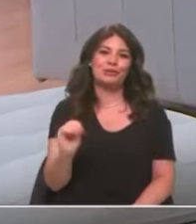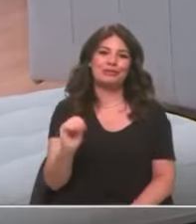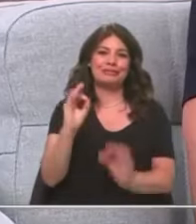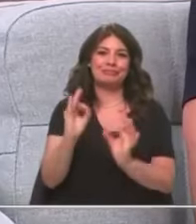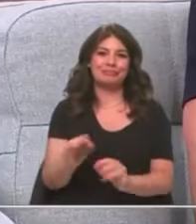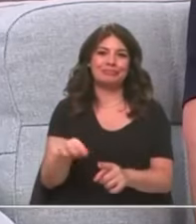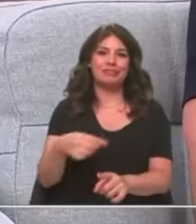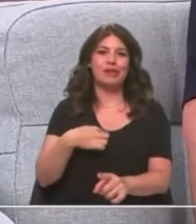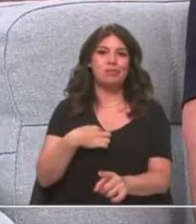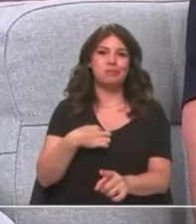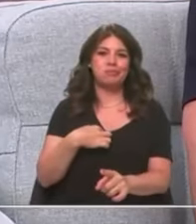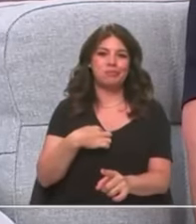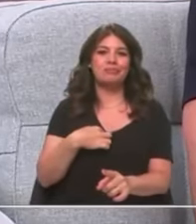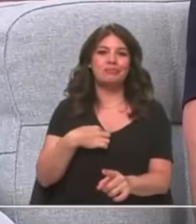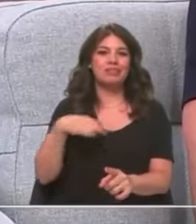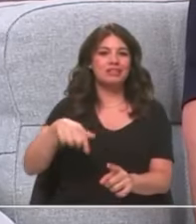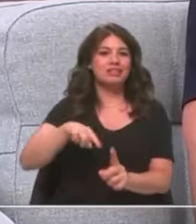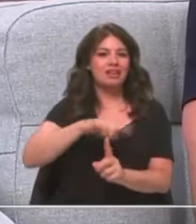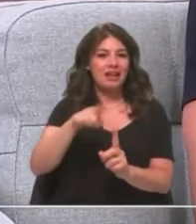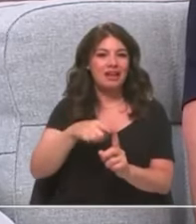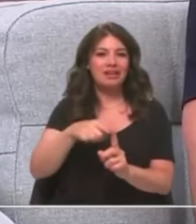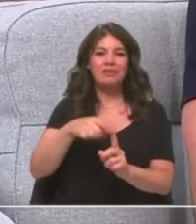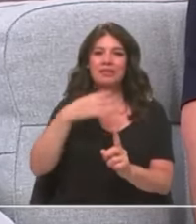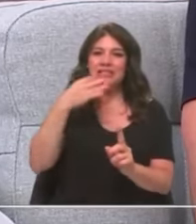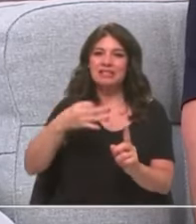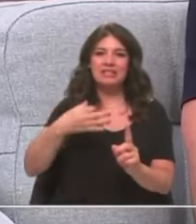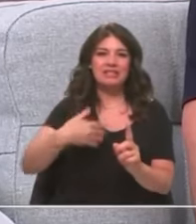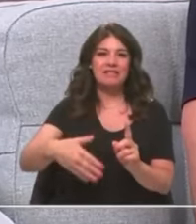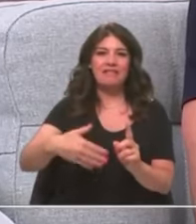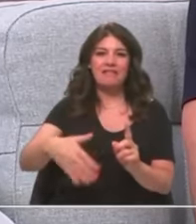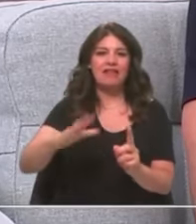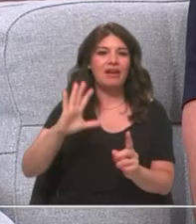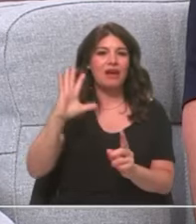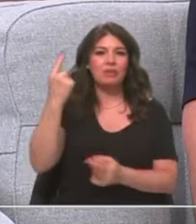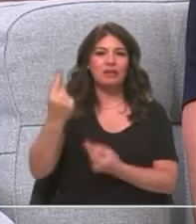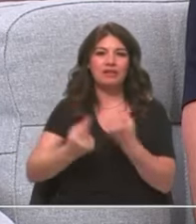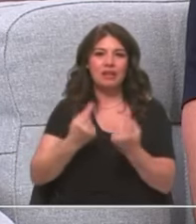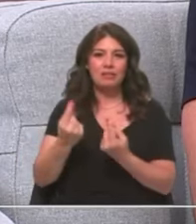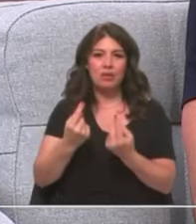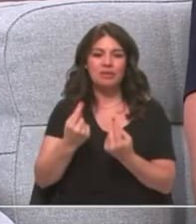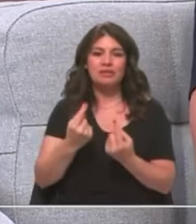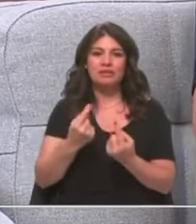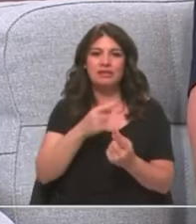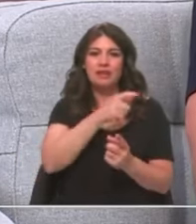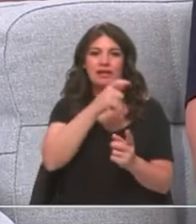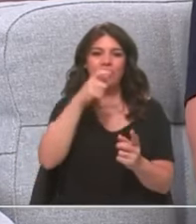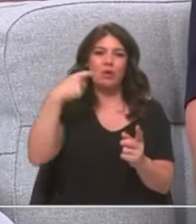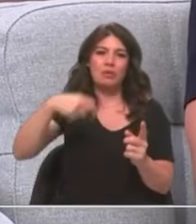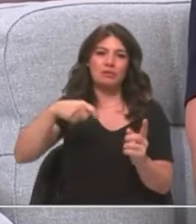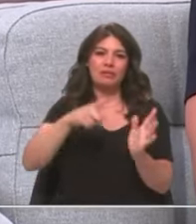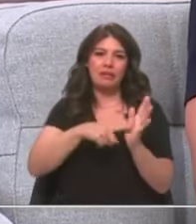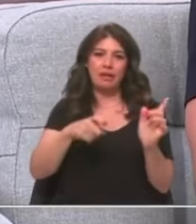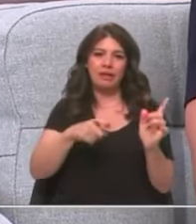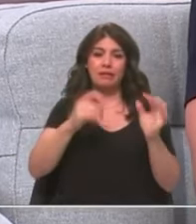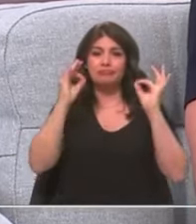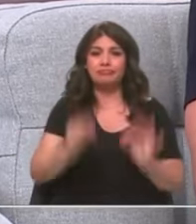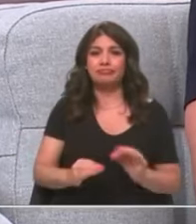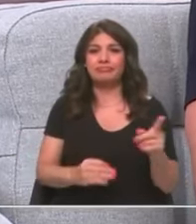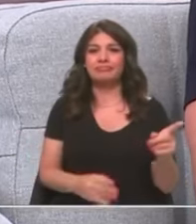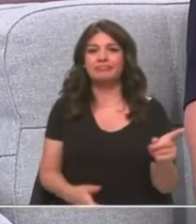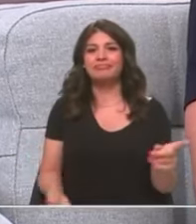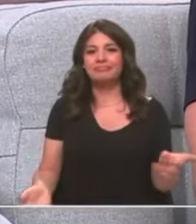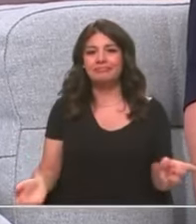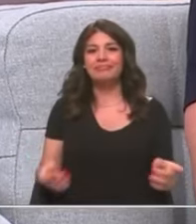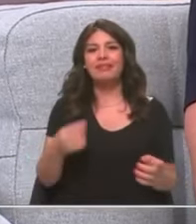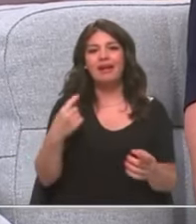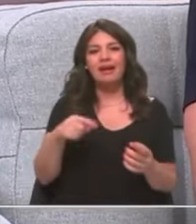que era este ano que ia acontecer alguma coisa ao Joe Biden e que ele não ia terminar o mandato. E pronto, e assim foi. E há alguns